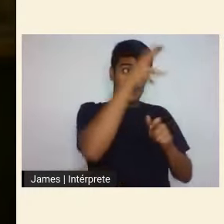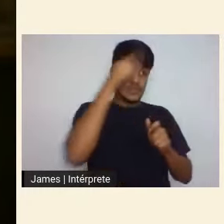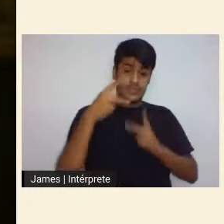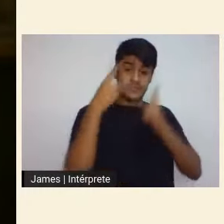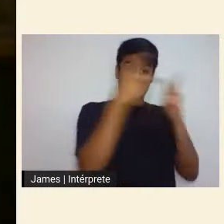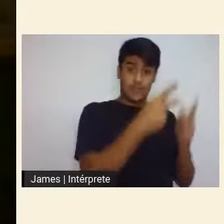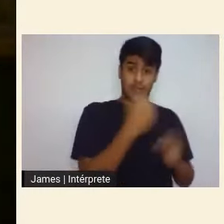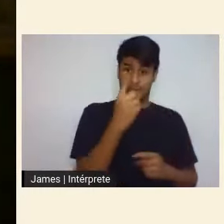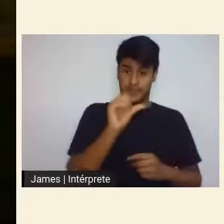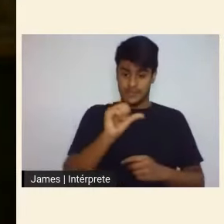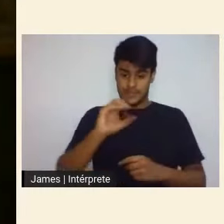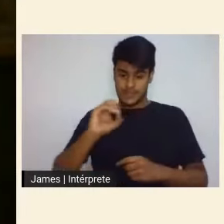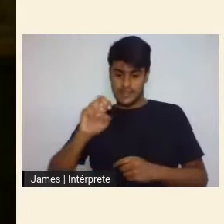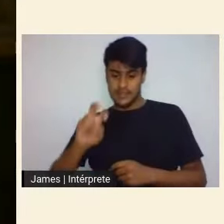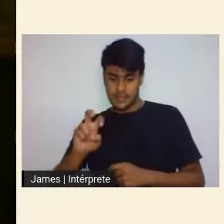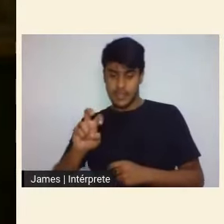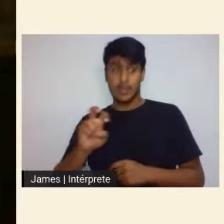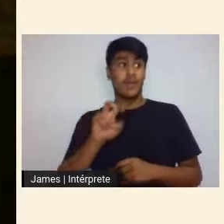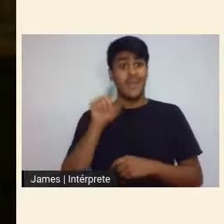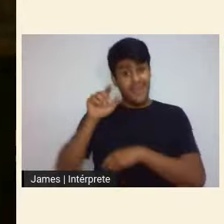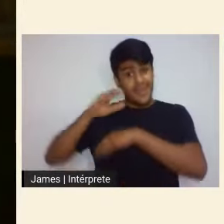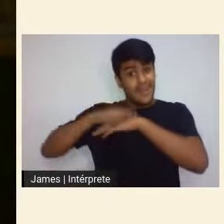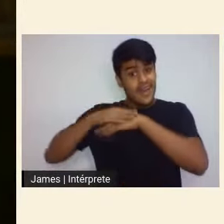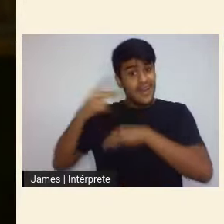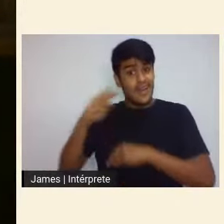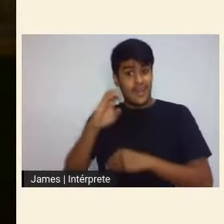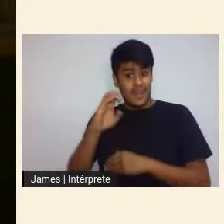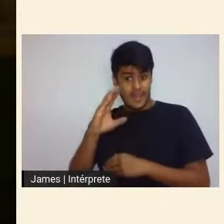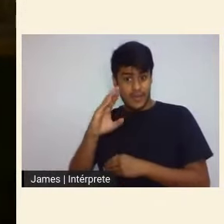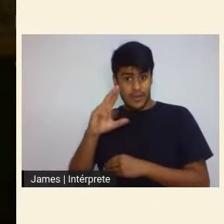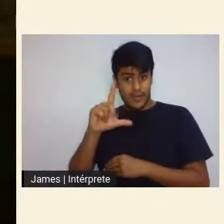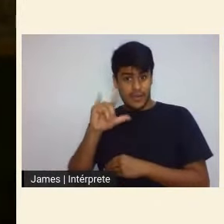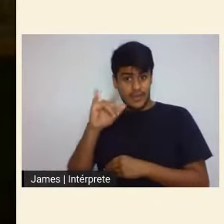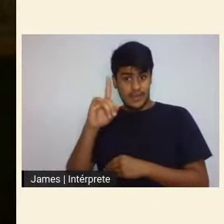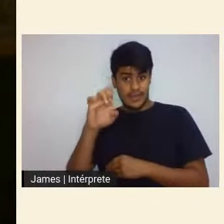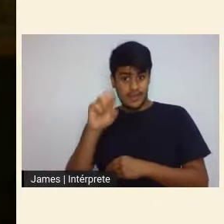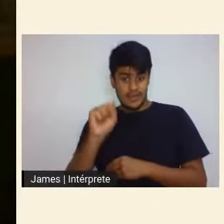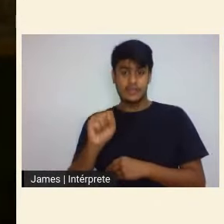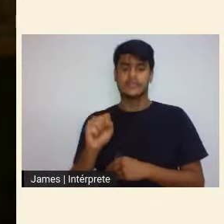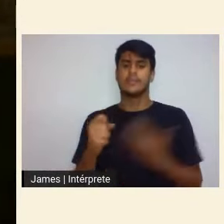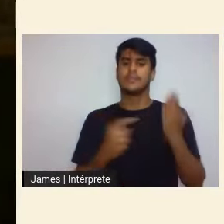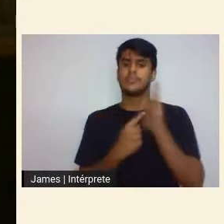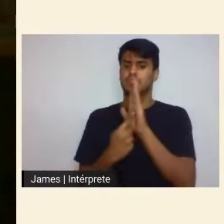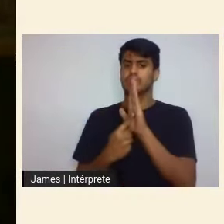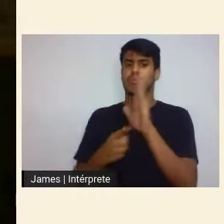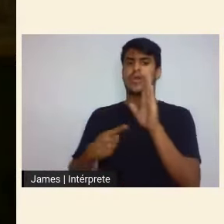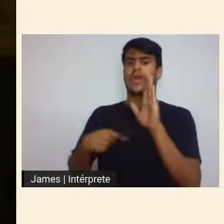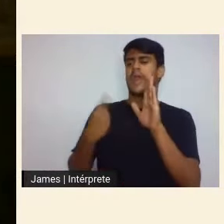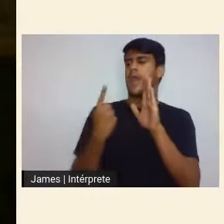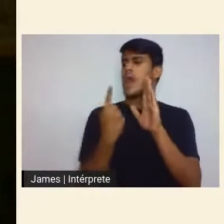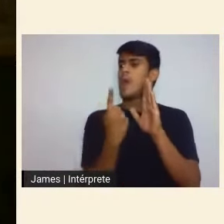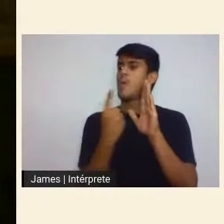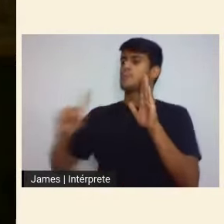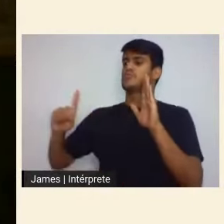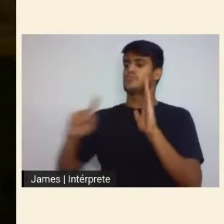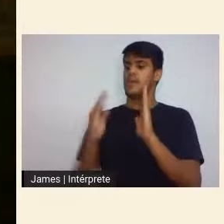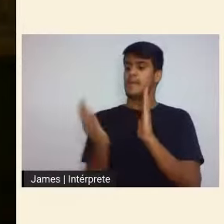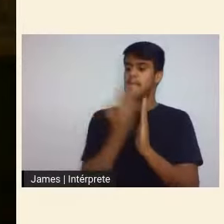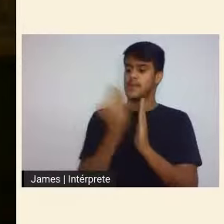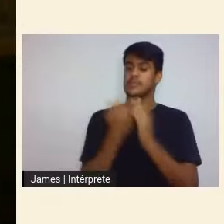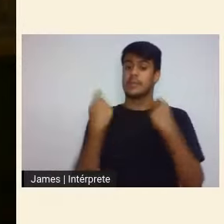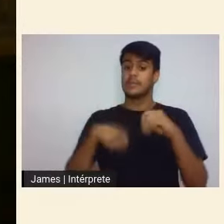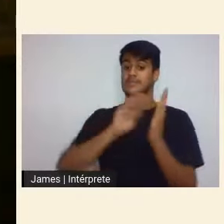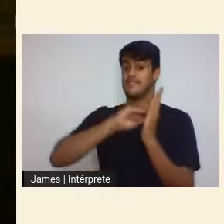quem consolidou a imagem da Amazônia como a última página dos Gênesis a ser virada. Dizia